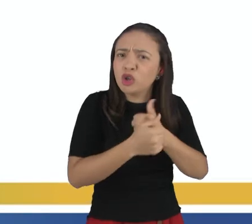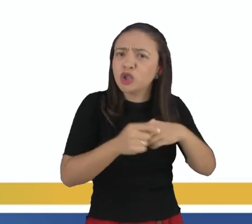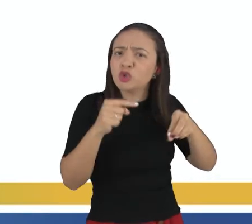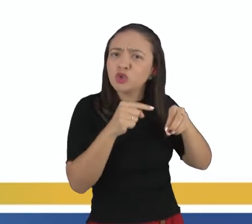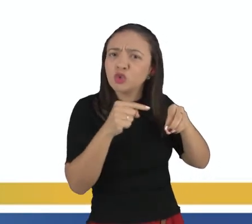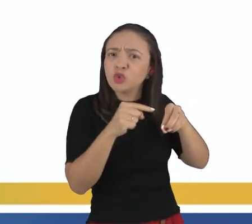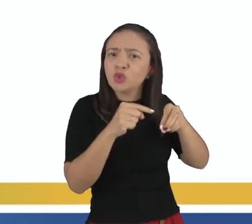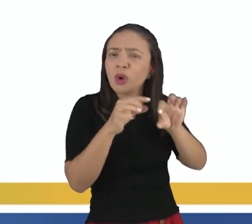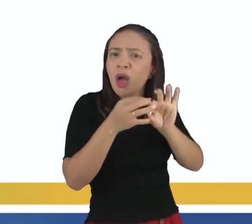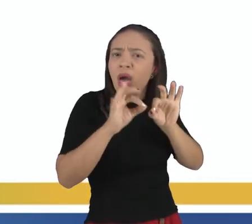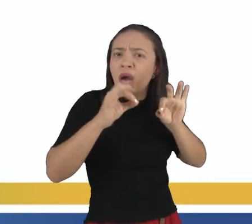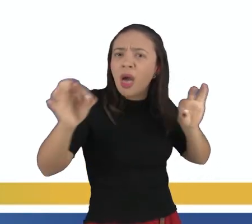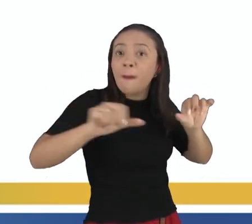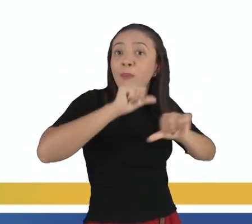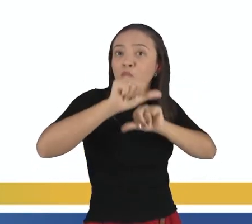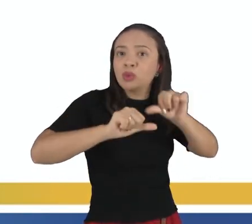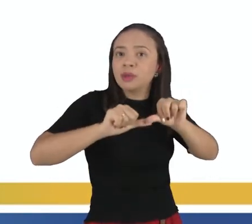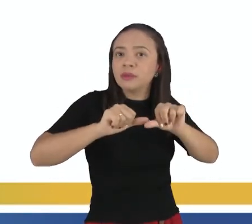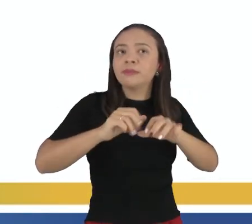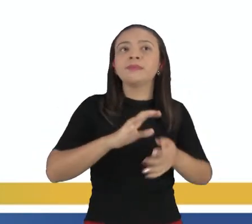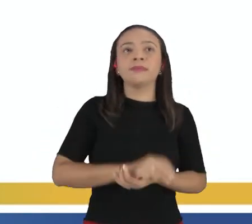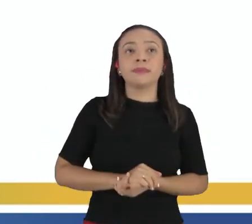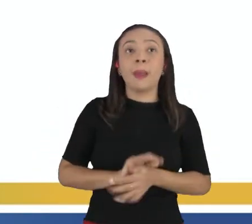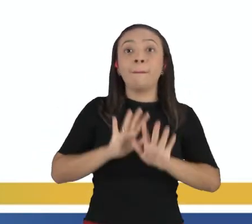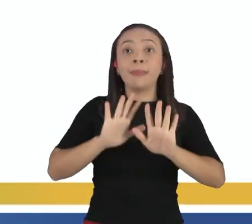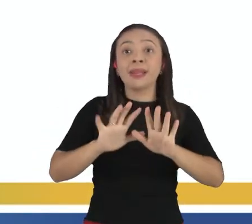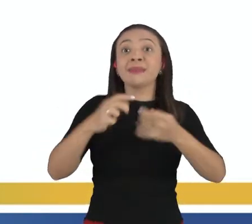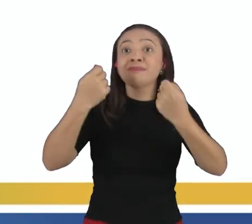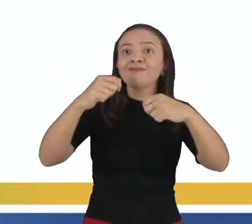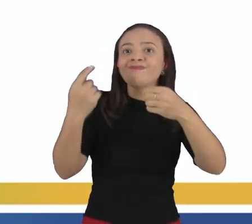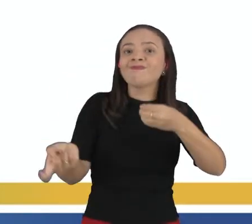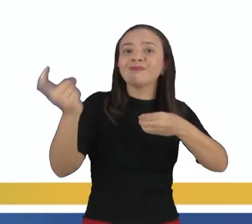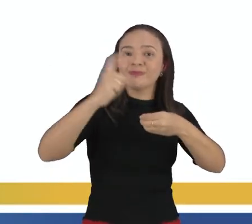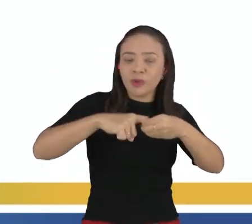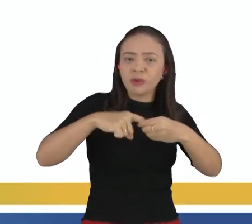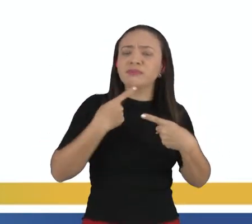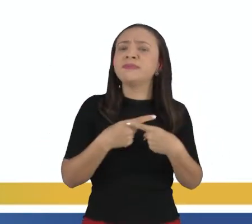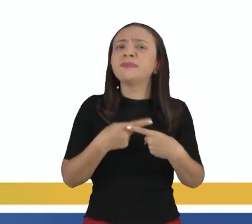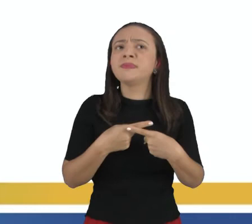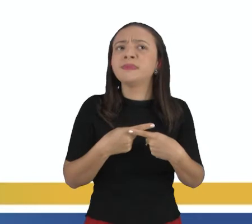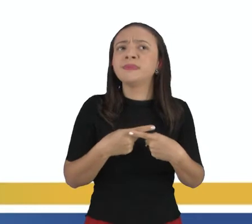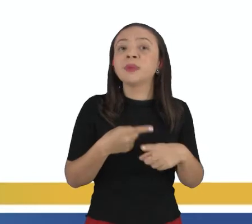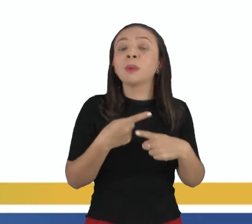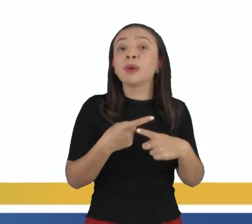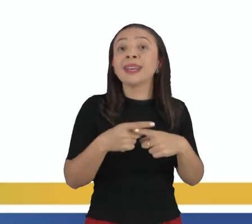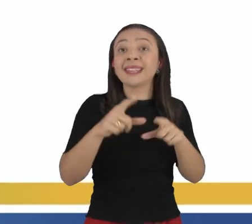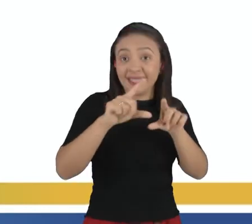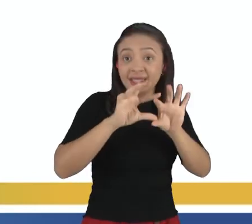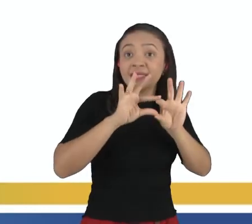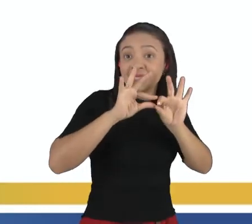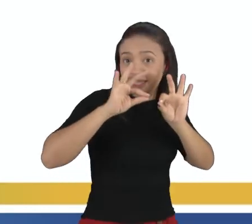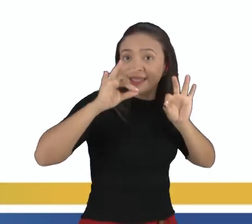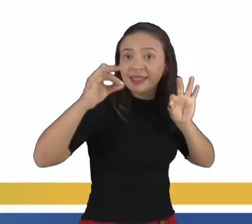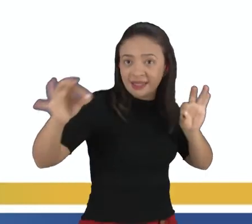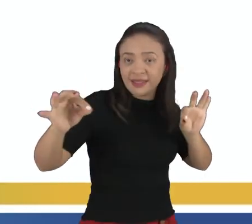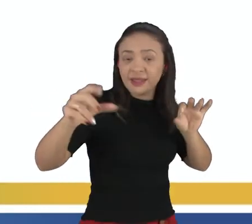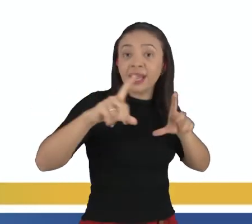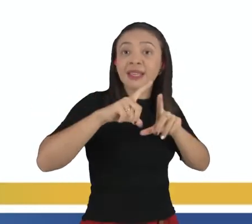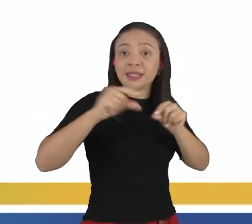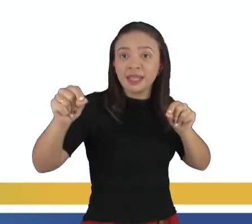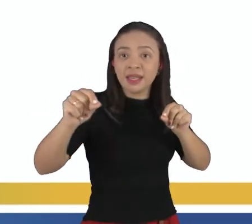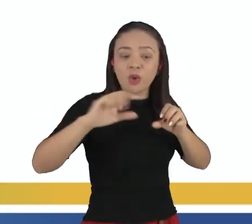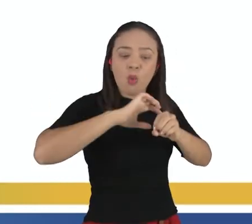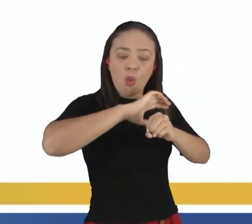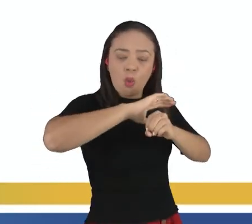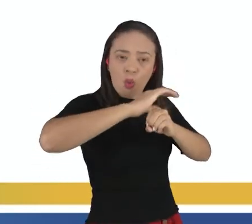mais distante. Só que ele vai tender a voltar. Por quê? Porque ele só saiu desse nível de energia para